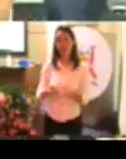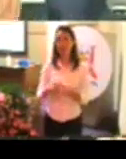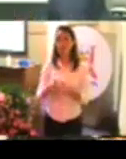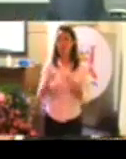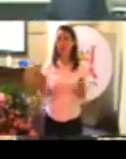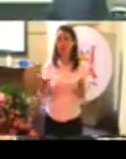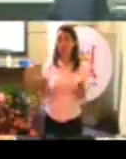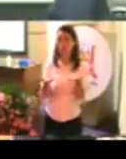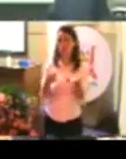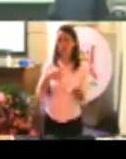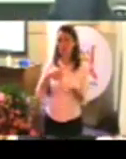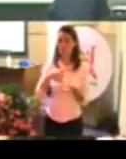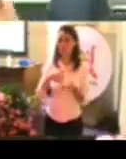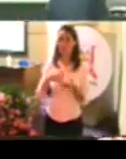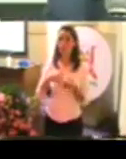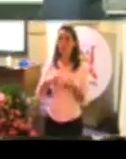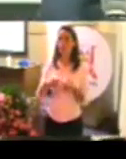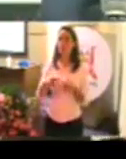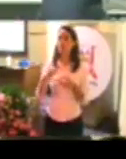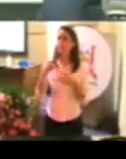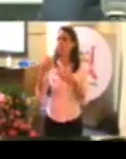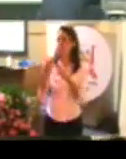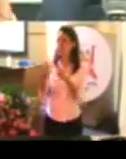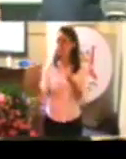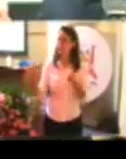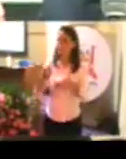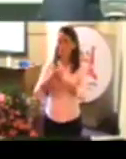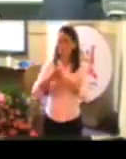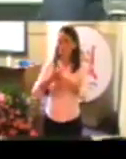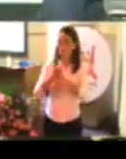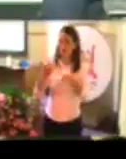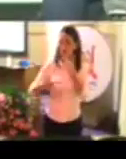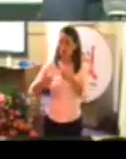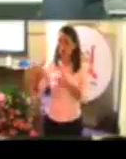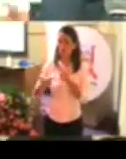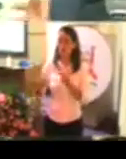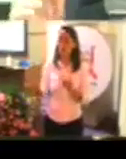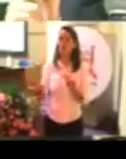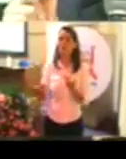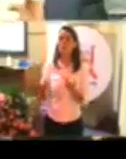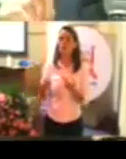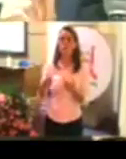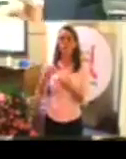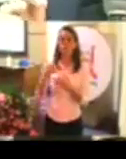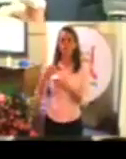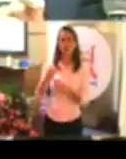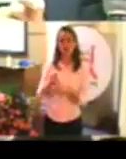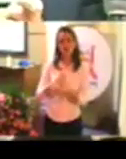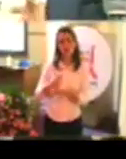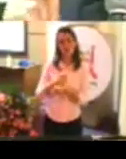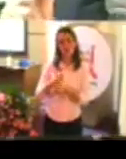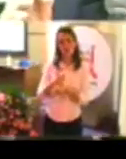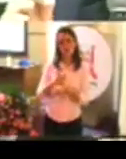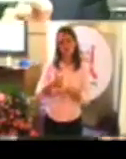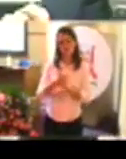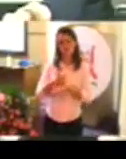quadro qualificado de servidores no Poder Executivo, uma carreira que foi criada com a denominação